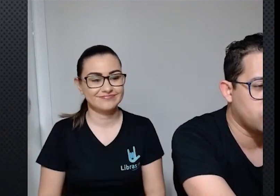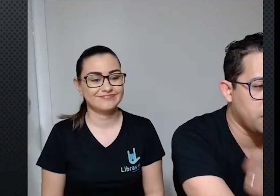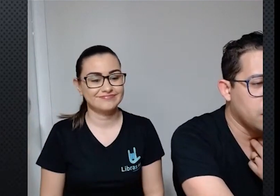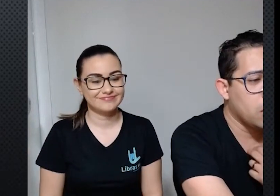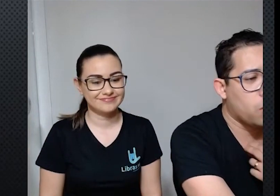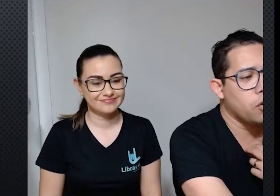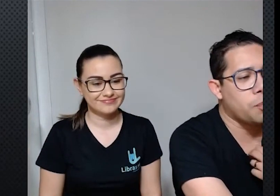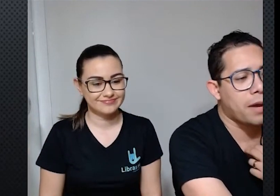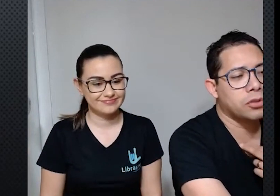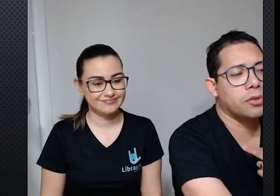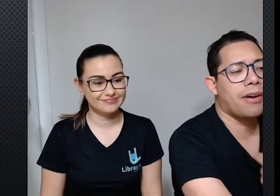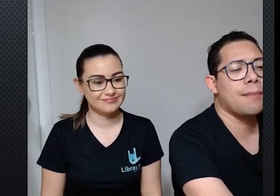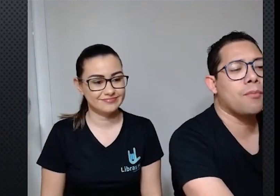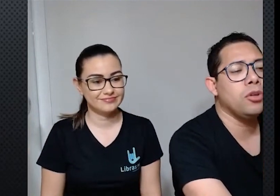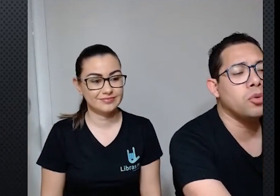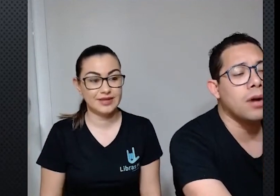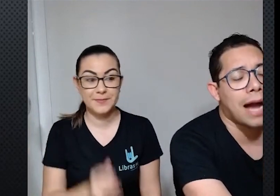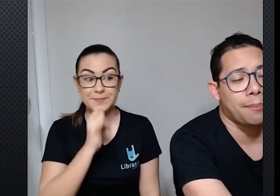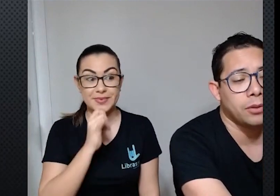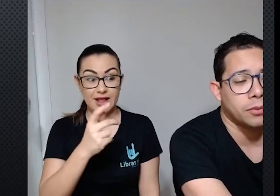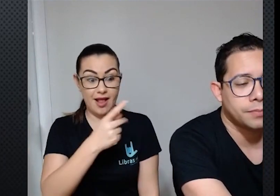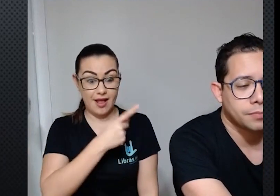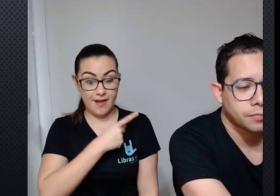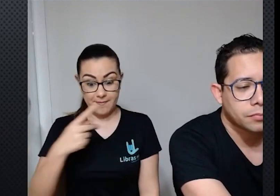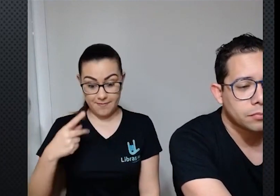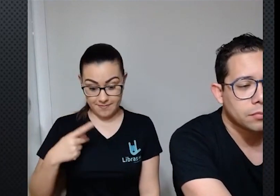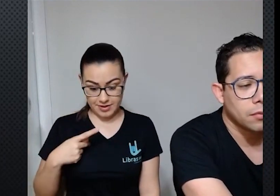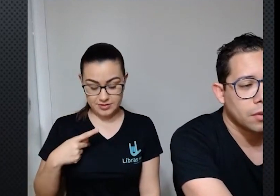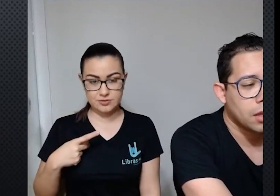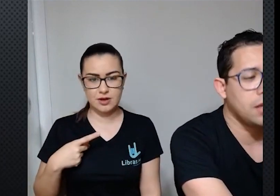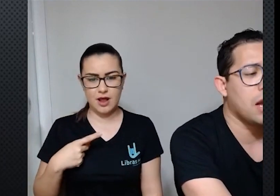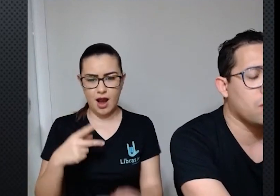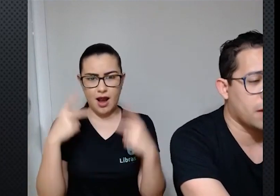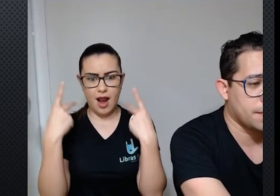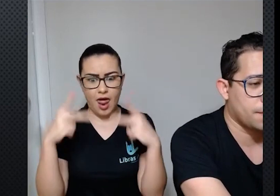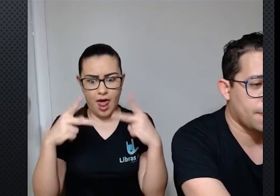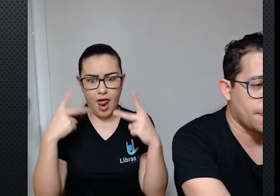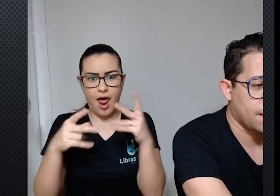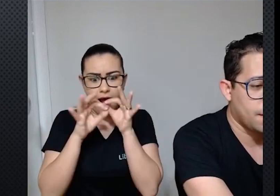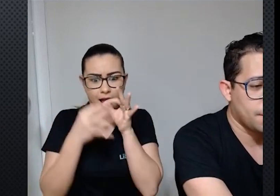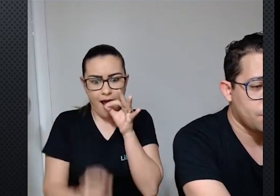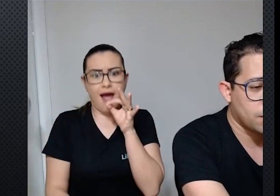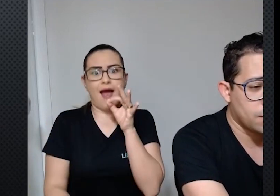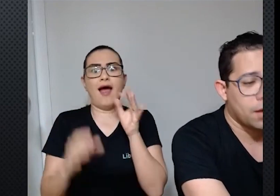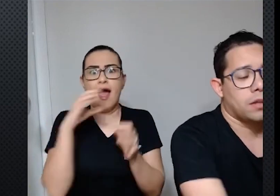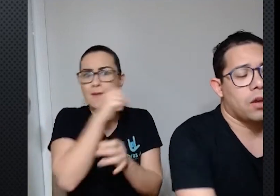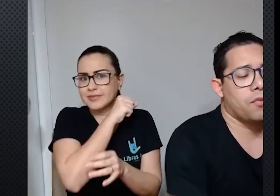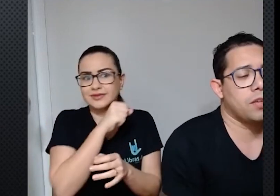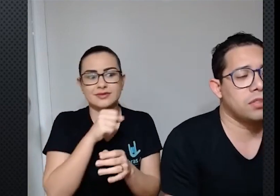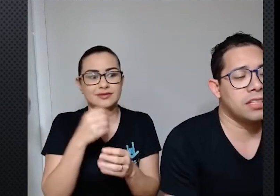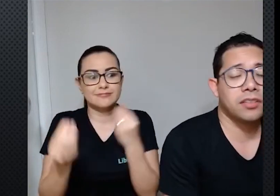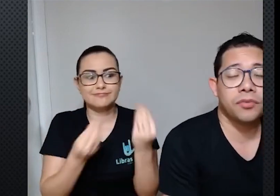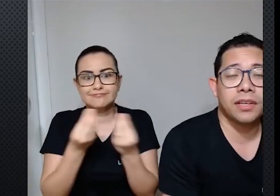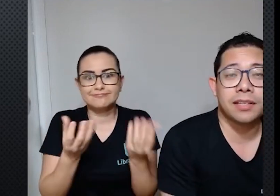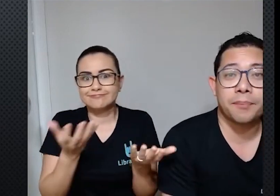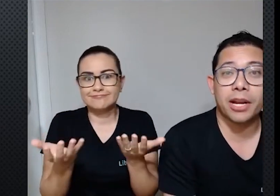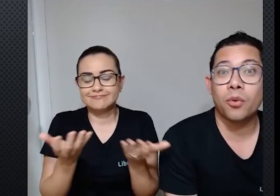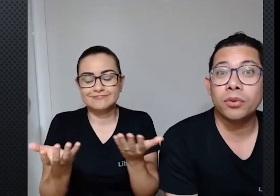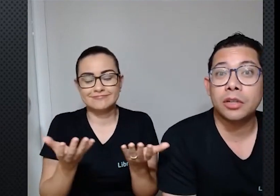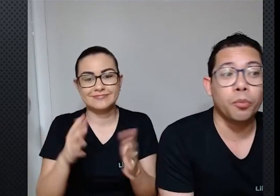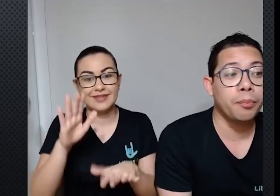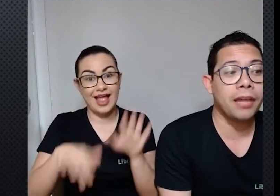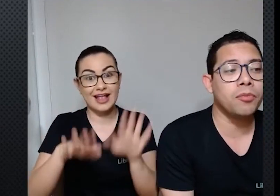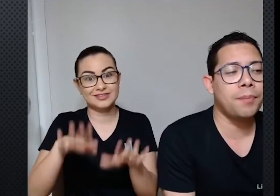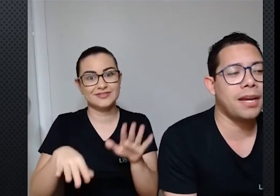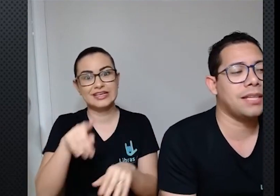comentar sobre quando o pastor fala muito rápido. E agora? Talvez você já se fez essa